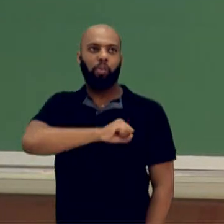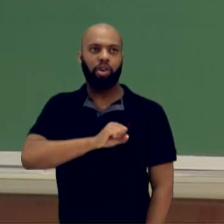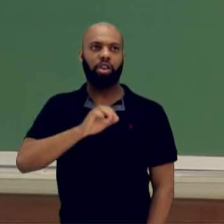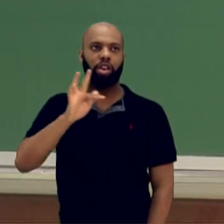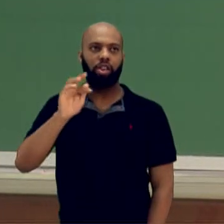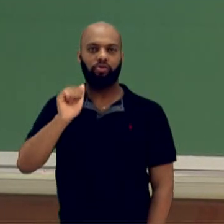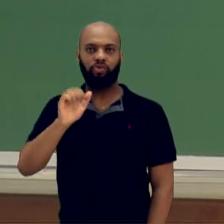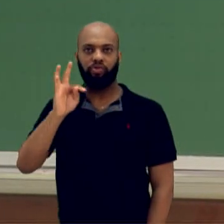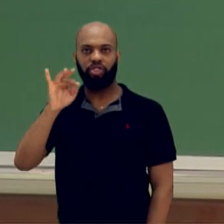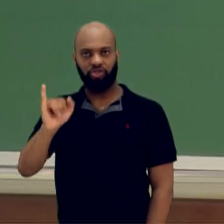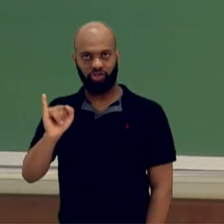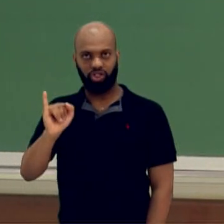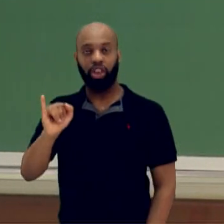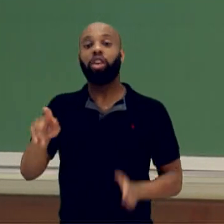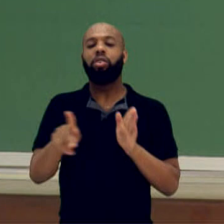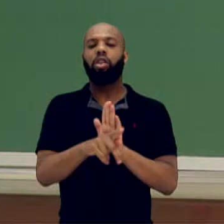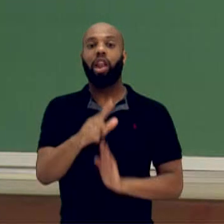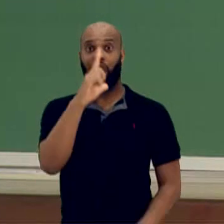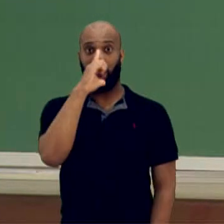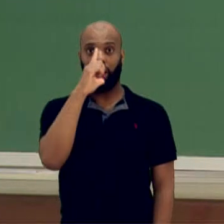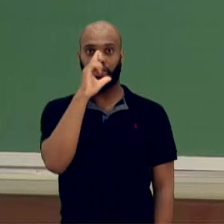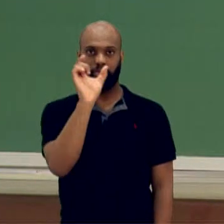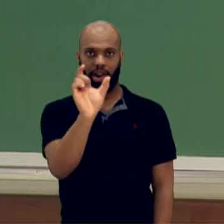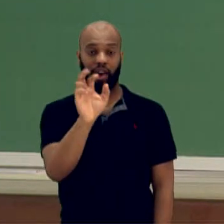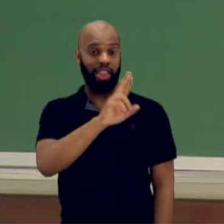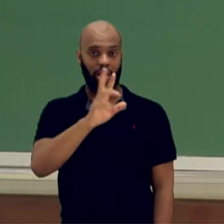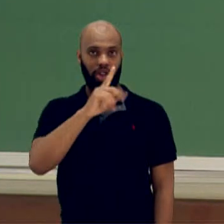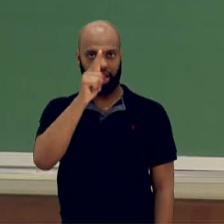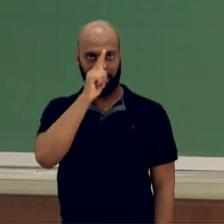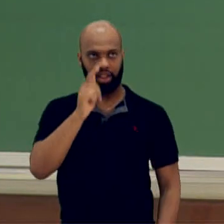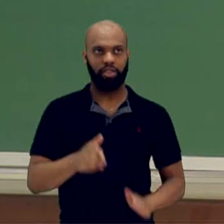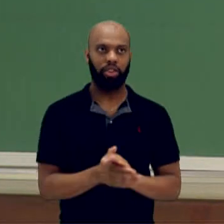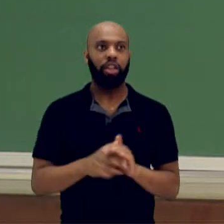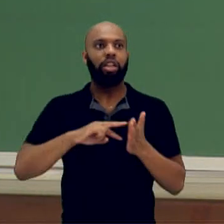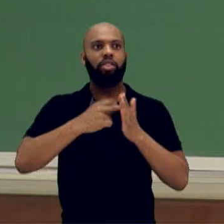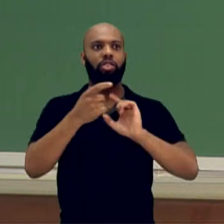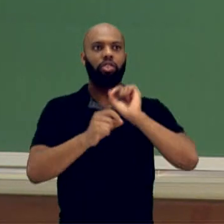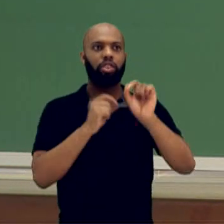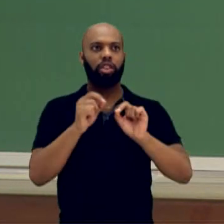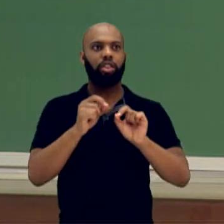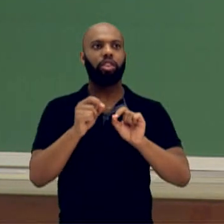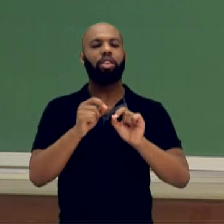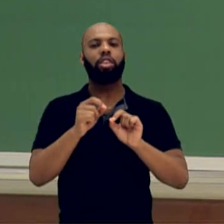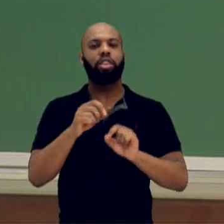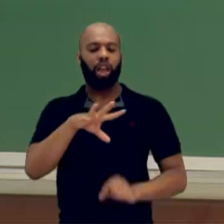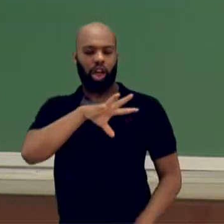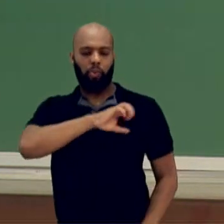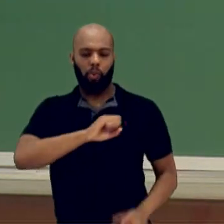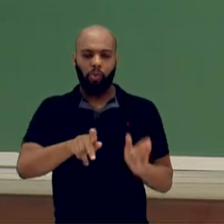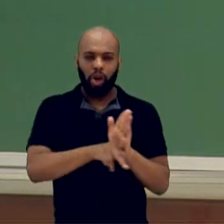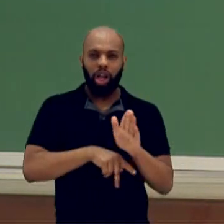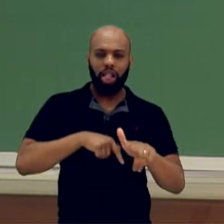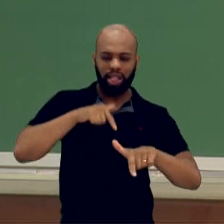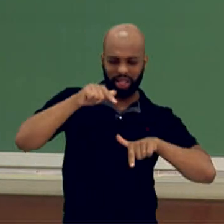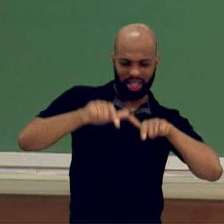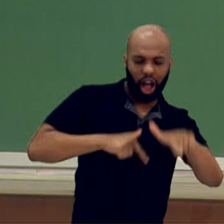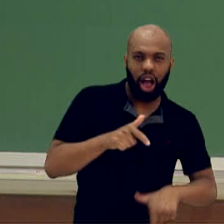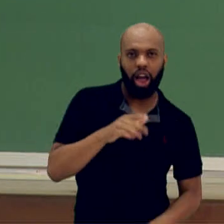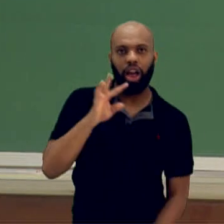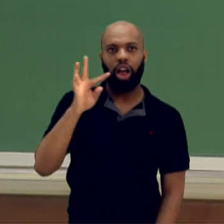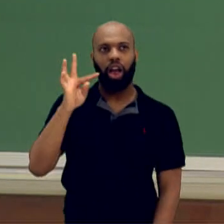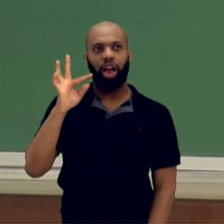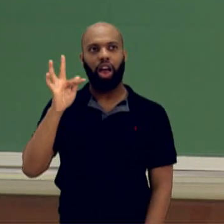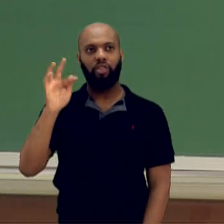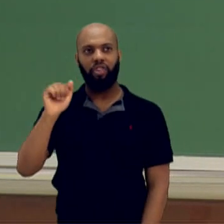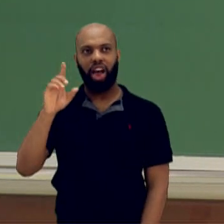Amor fati é uma expressão do latim, não do grego, tá? Que significa amor ao fado. O que é o fado? Né? O fado